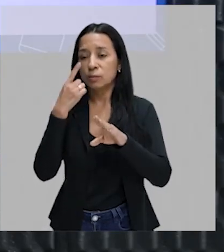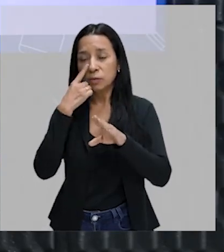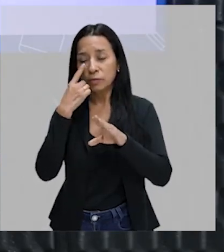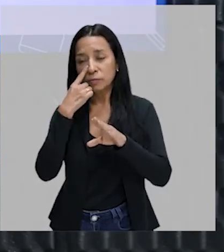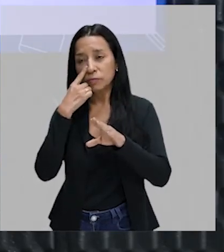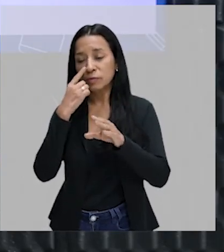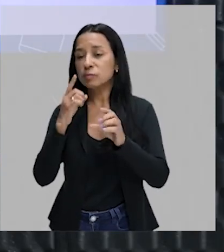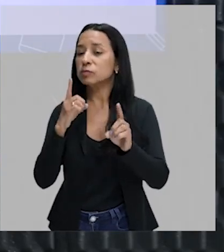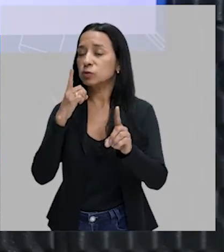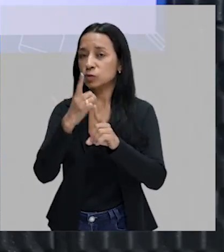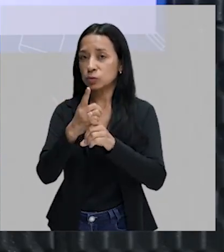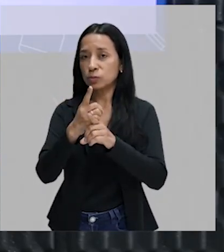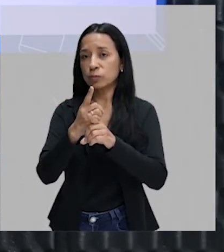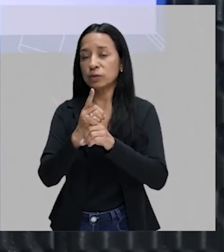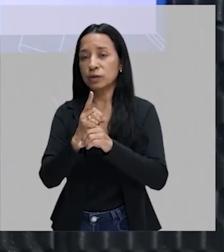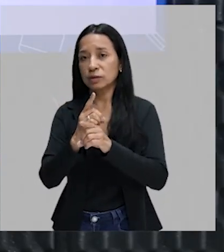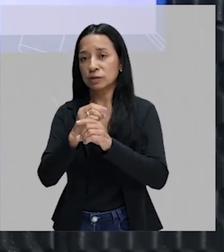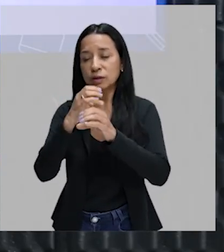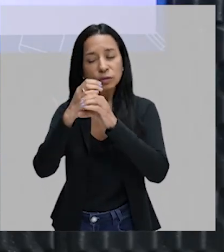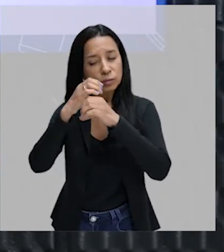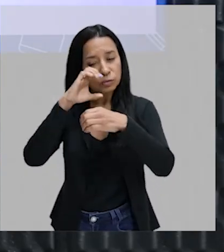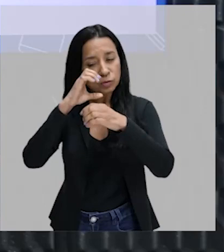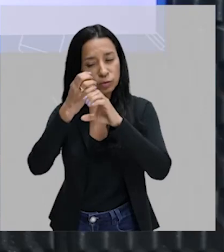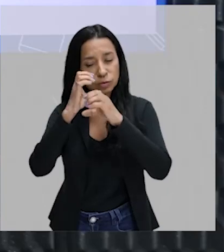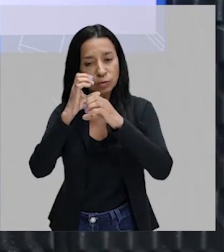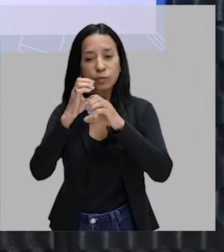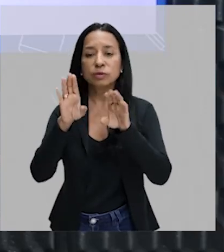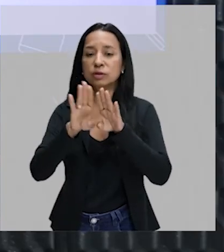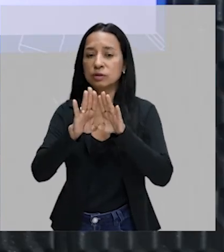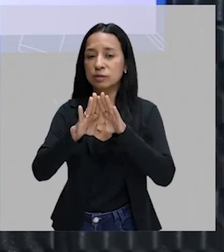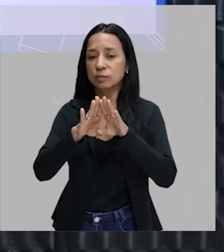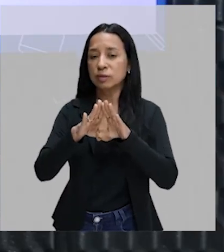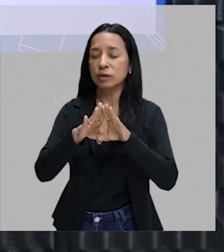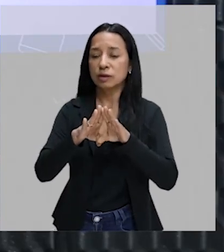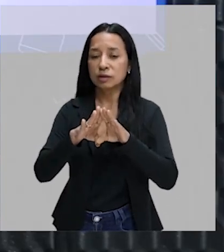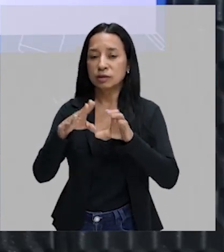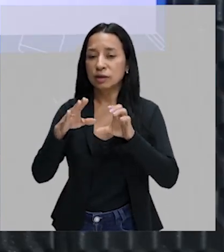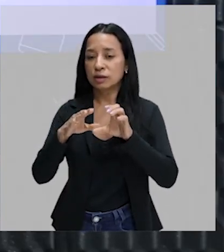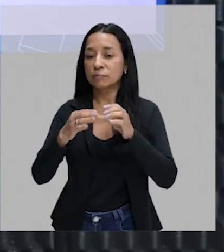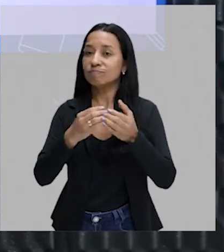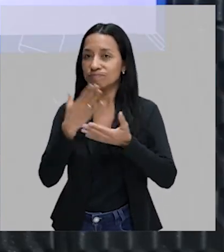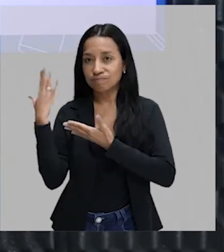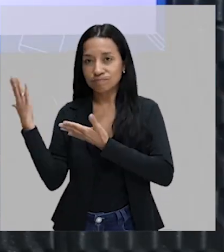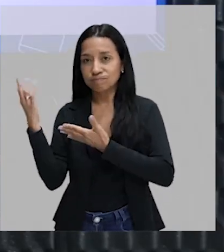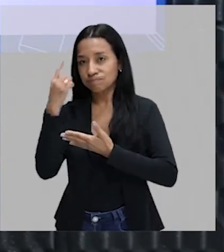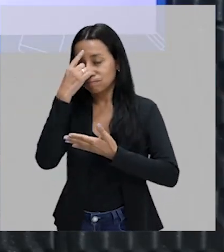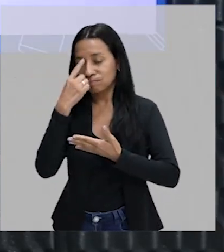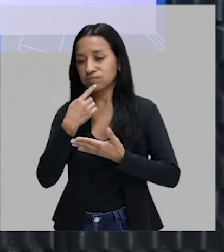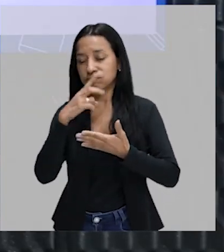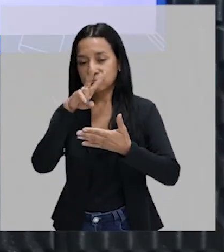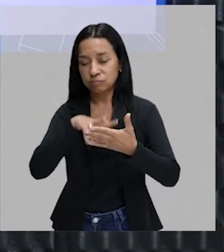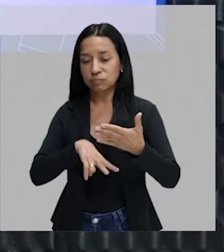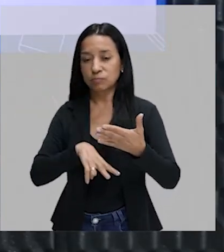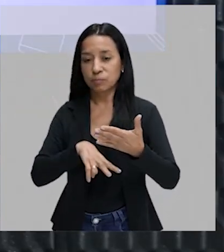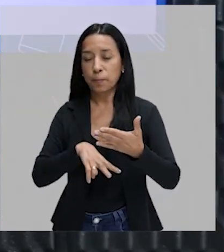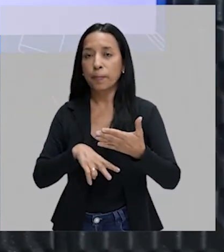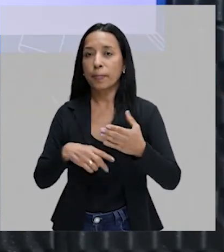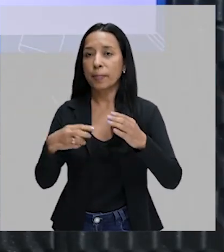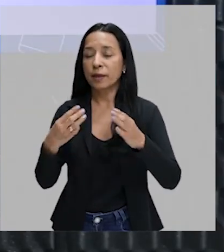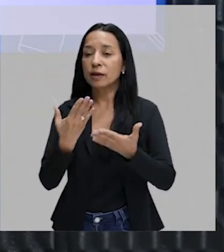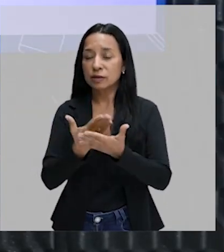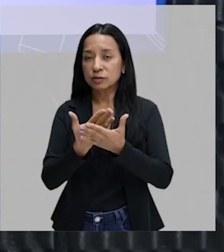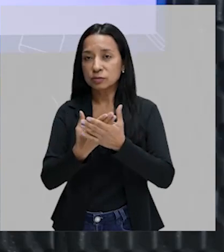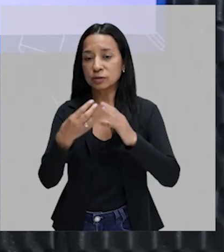falar sobre núcleo e cromossomos. Já que nós vamos estudar a célula, a gente tem que entender sobre